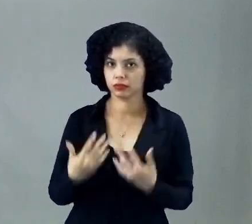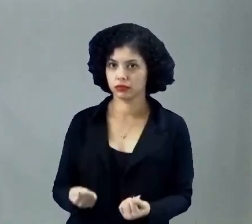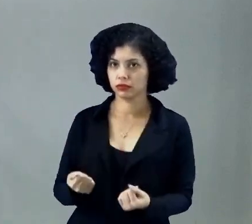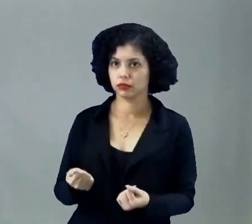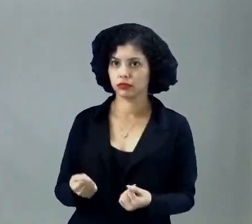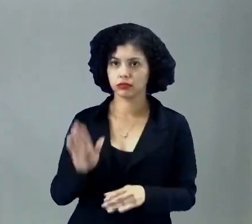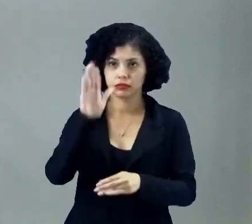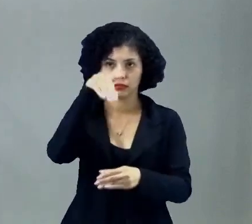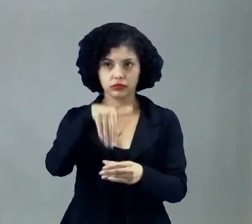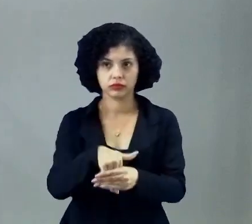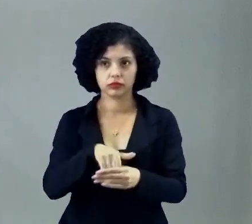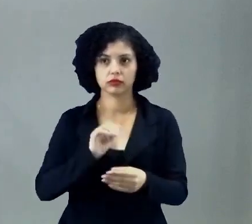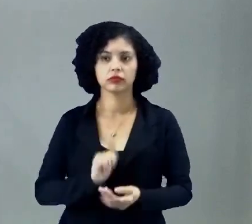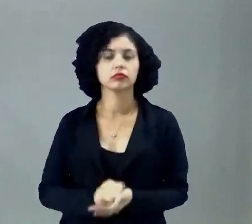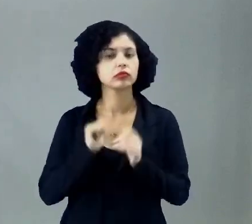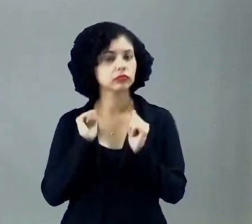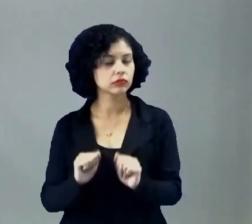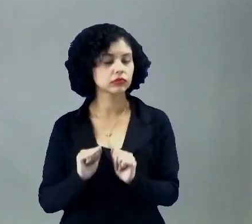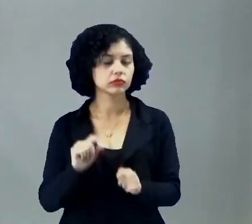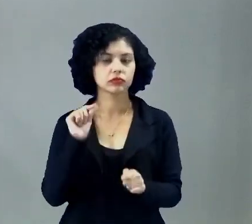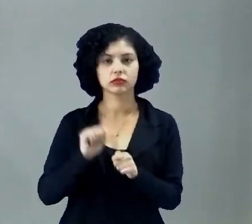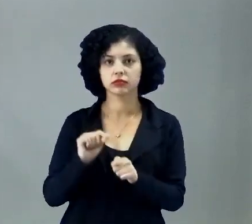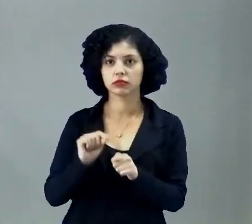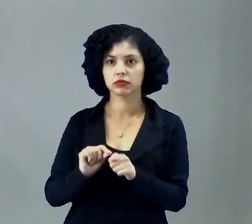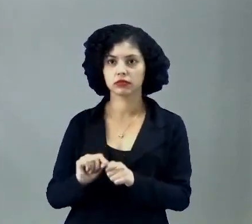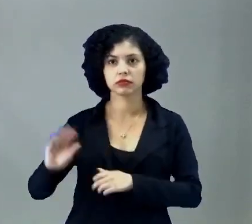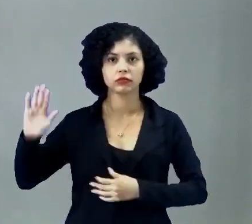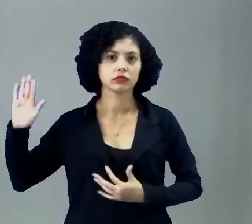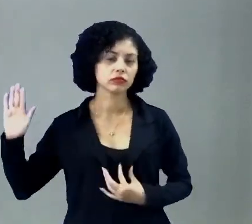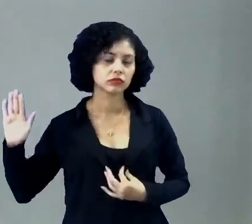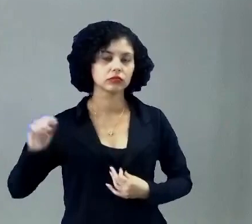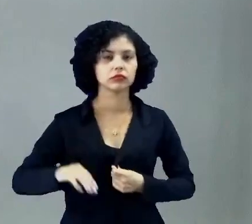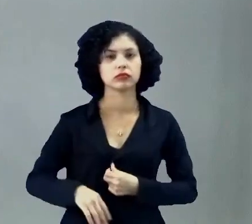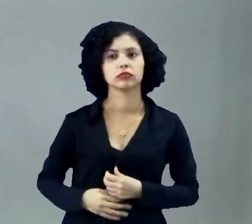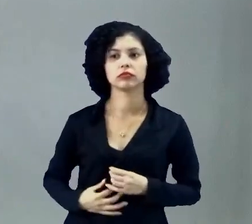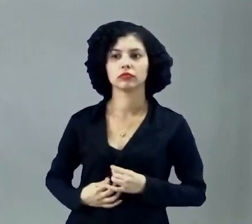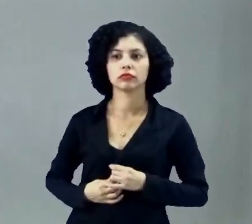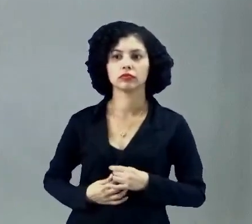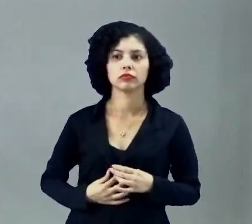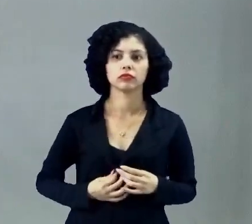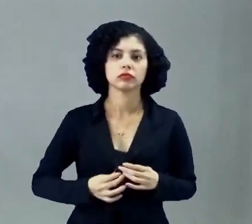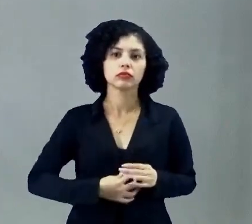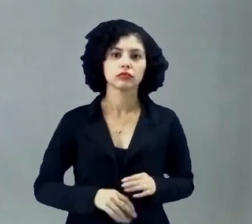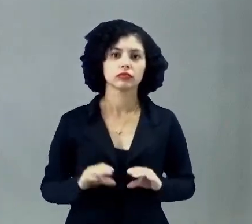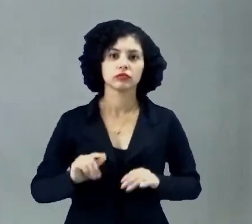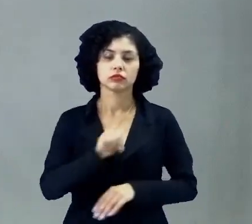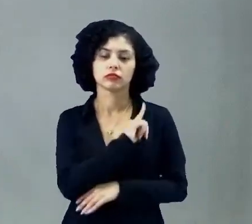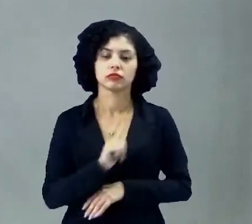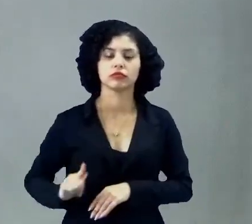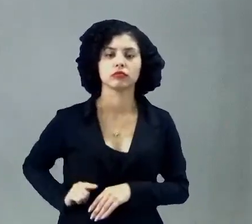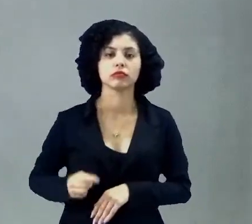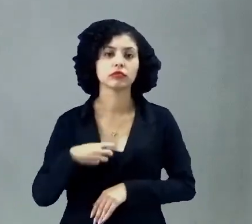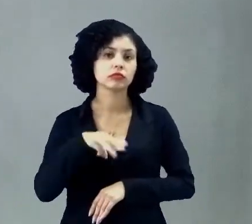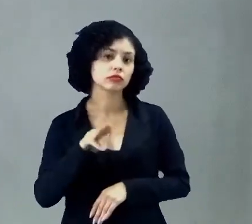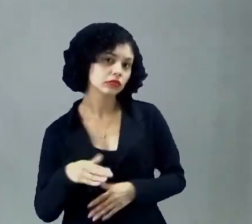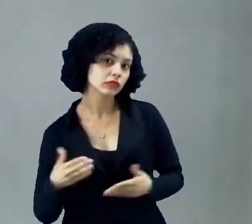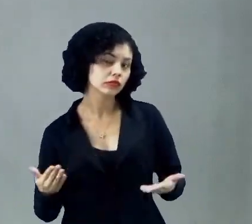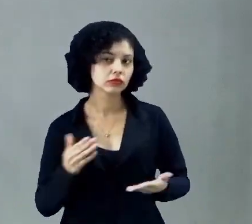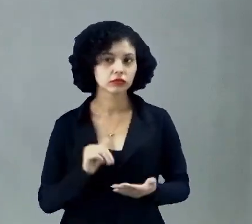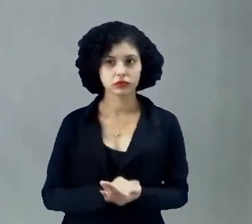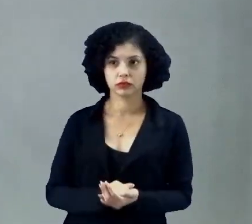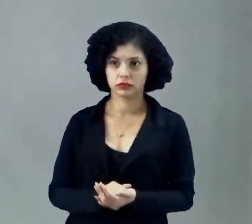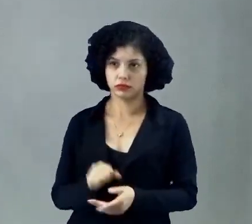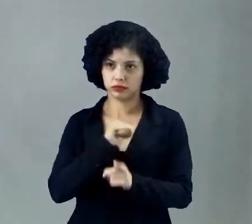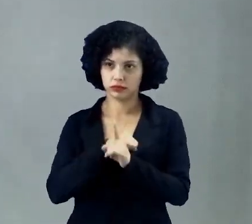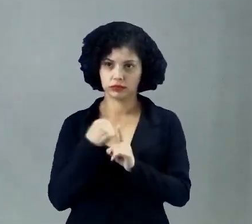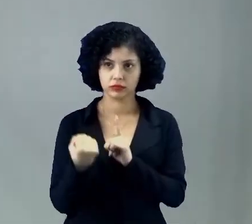adotam eleições para poder eleger os seus representantes. Ou seja, seremos governados por quem?